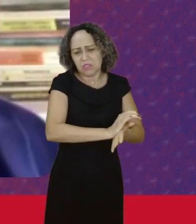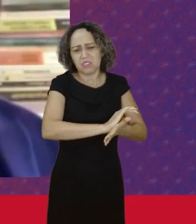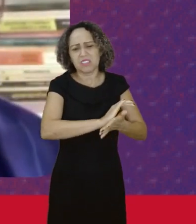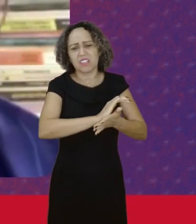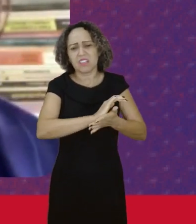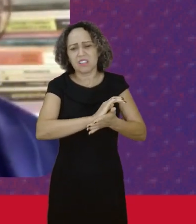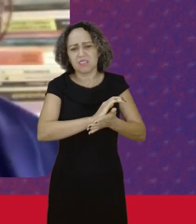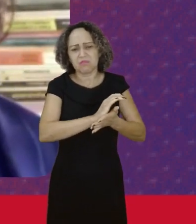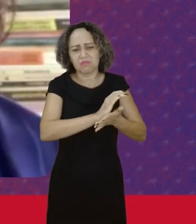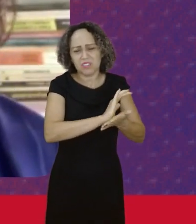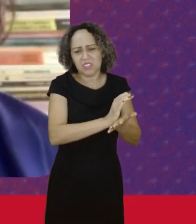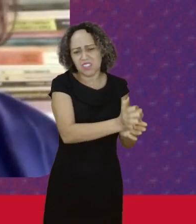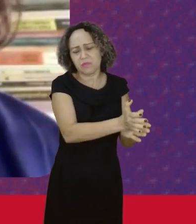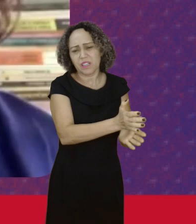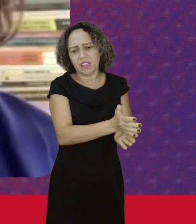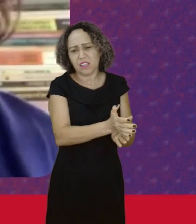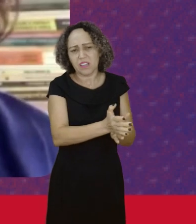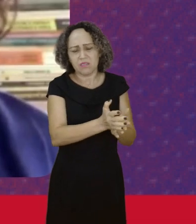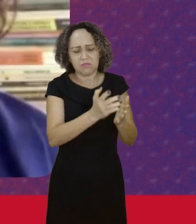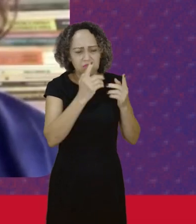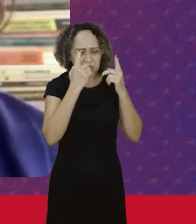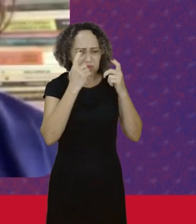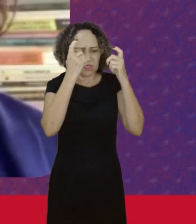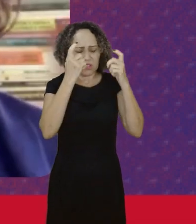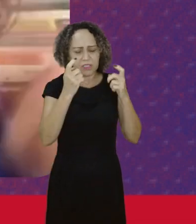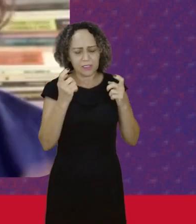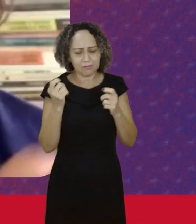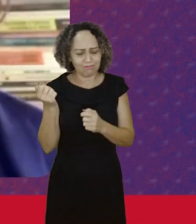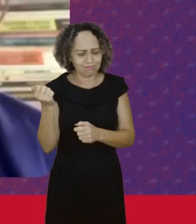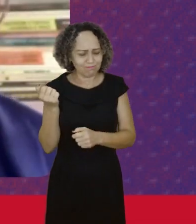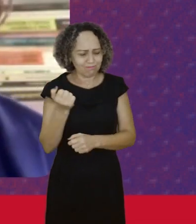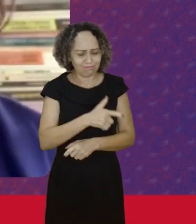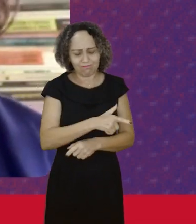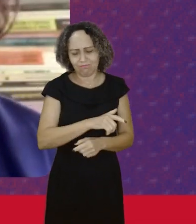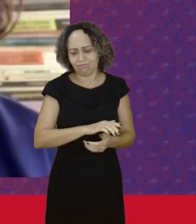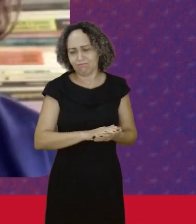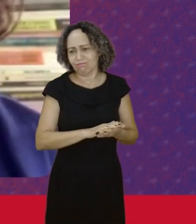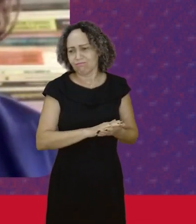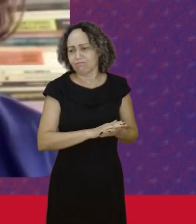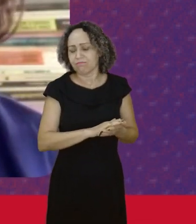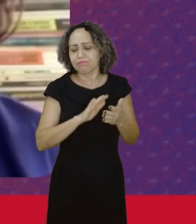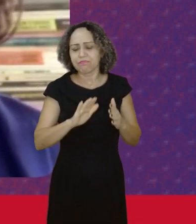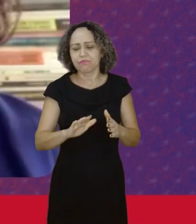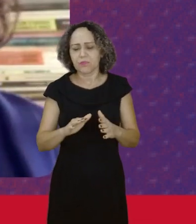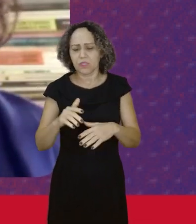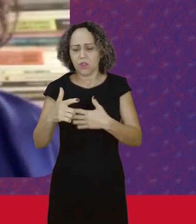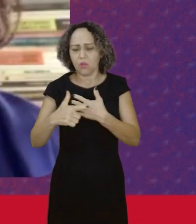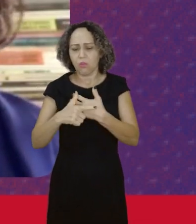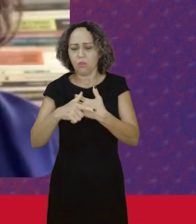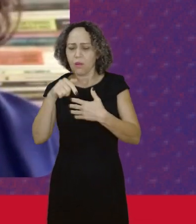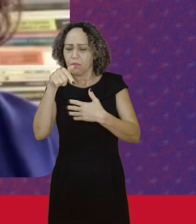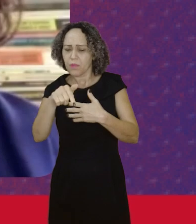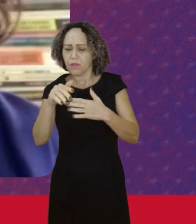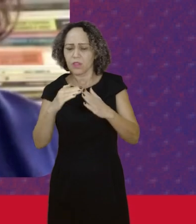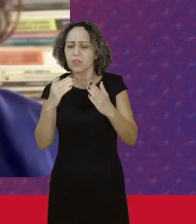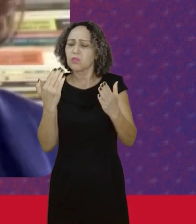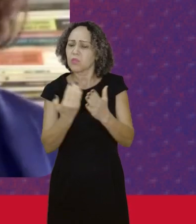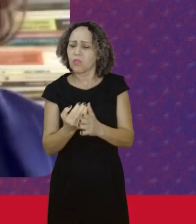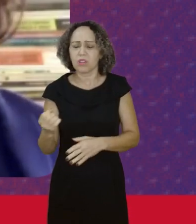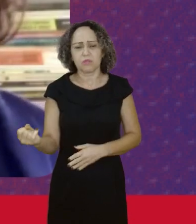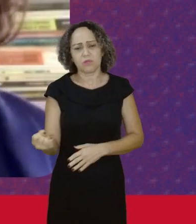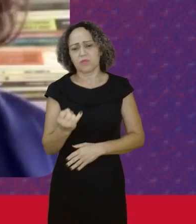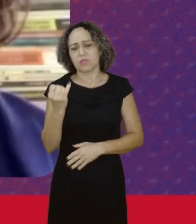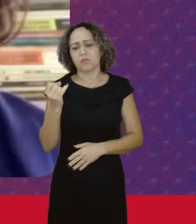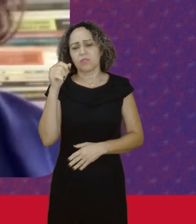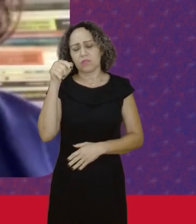e violência. É muito importante reafirmar o papel da escola nessa direção. Nós temos assistido hoje